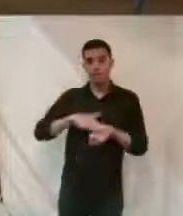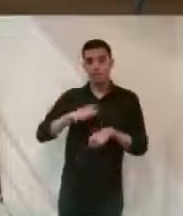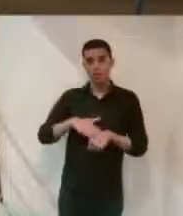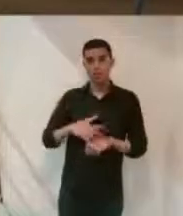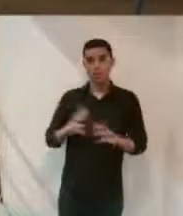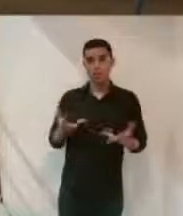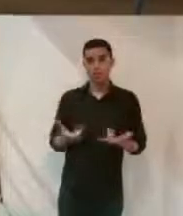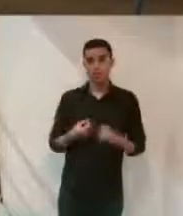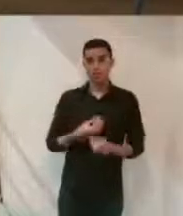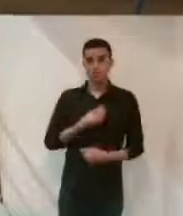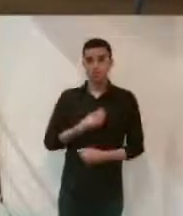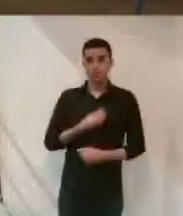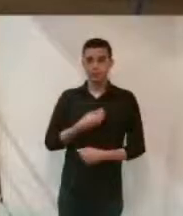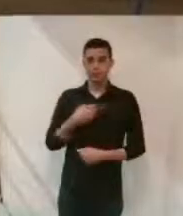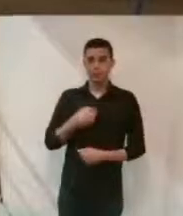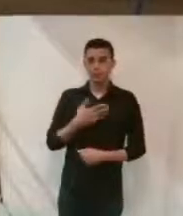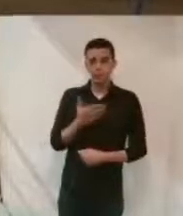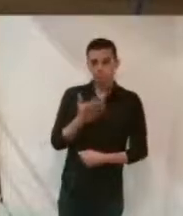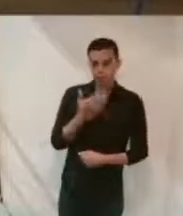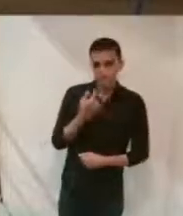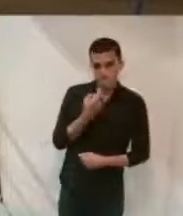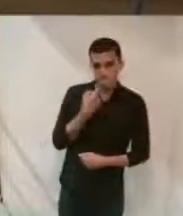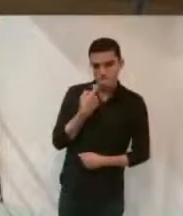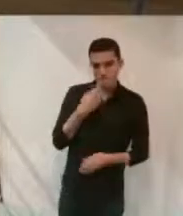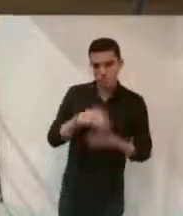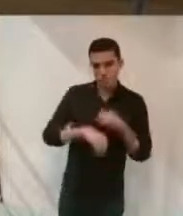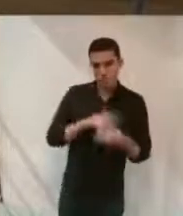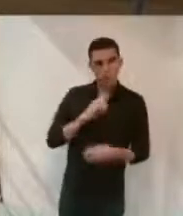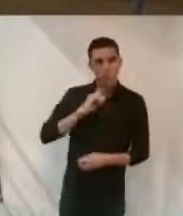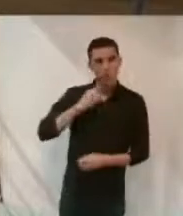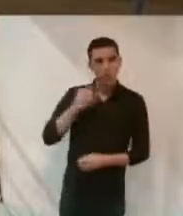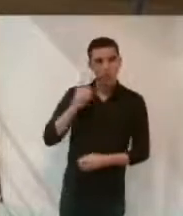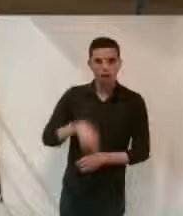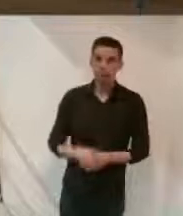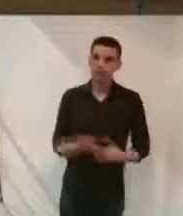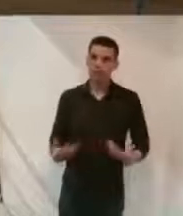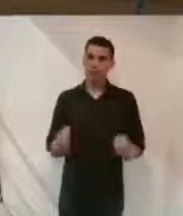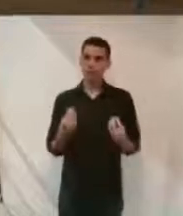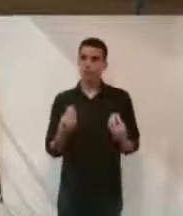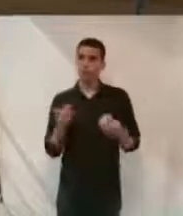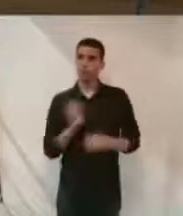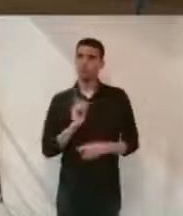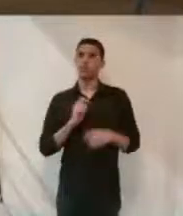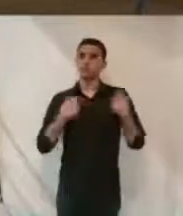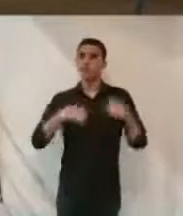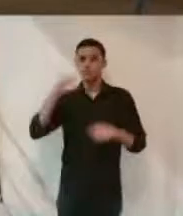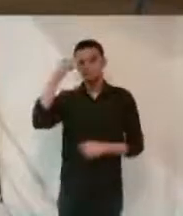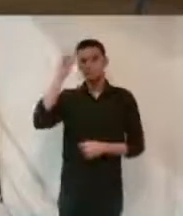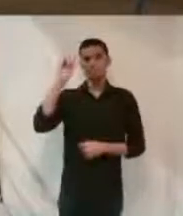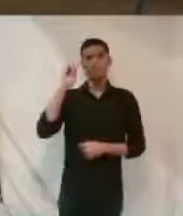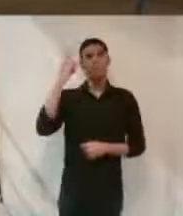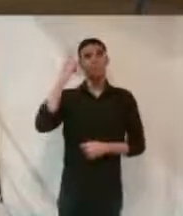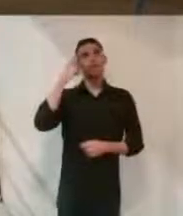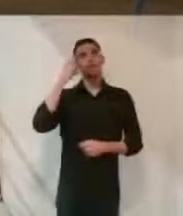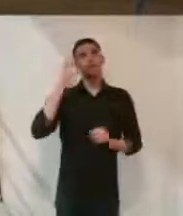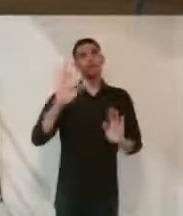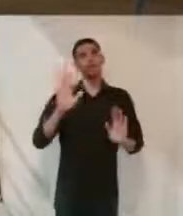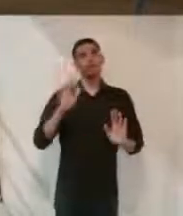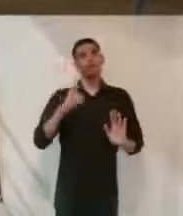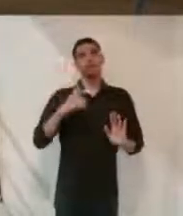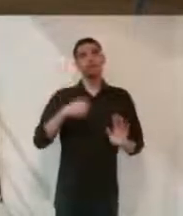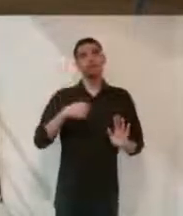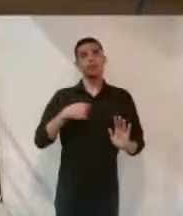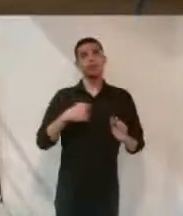de fato, está no antropoceno, que é aquele momento que o ser humano vai ser tão duro com ele mesmo, e principalmente com a natureza, que pode